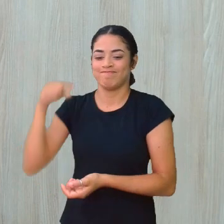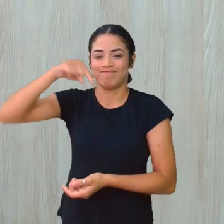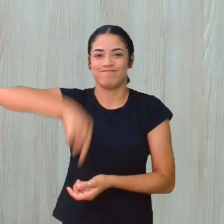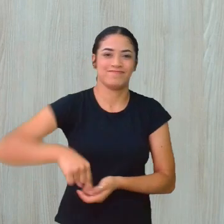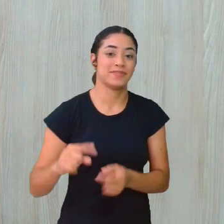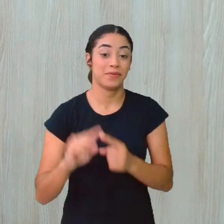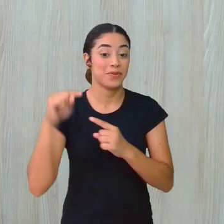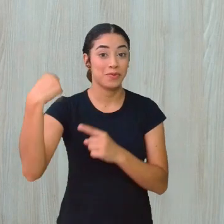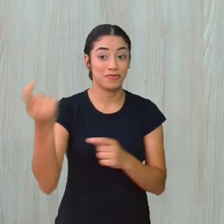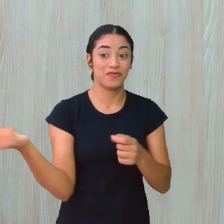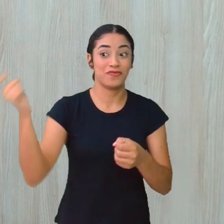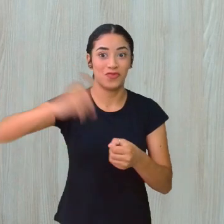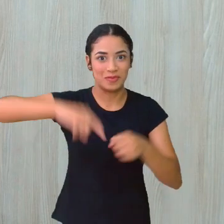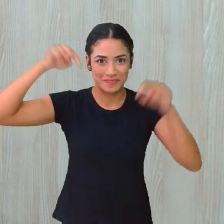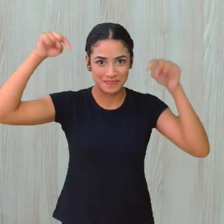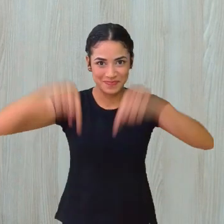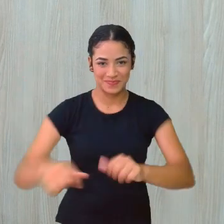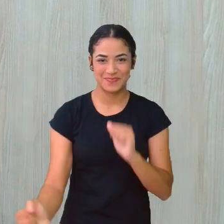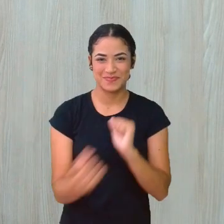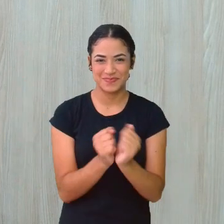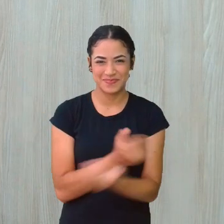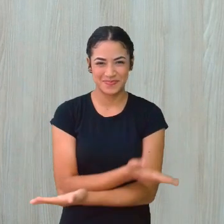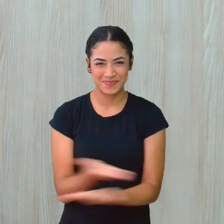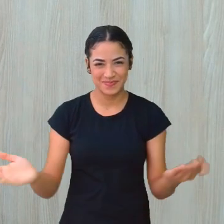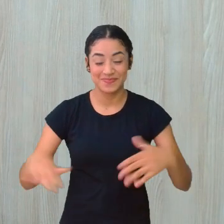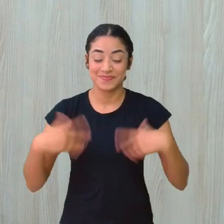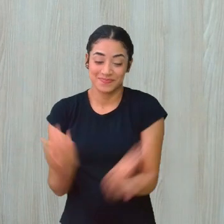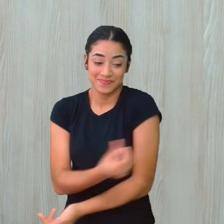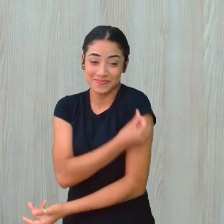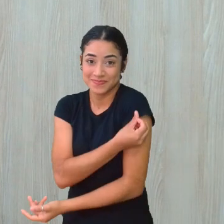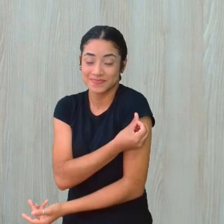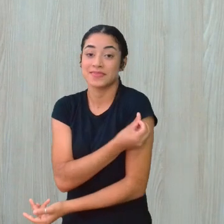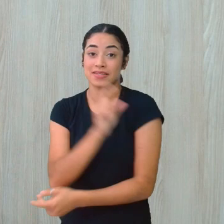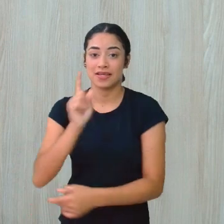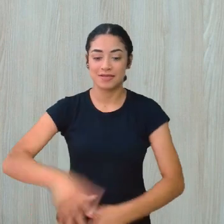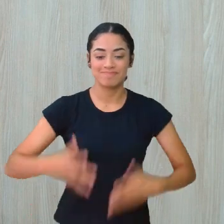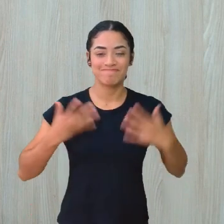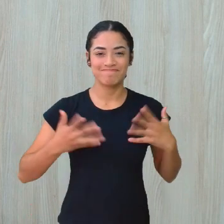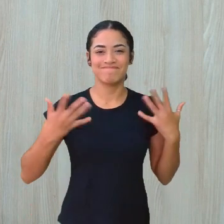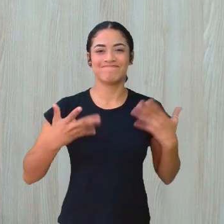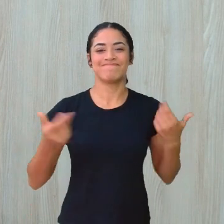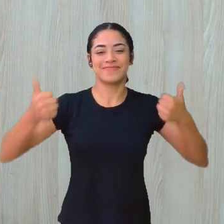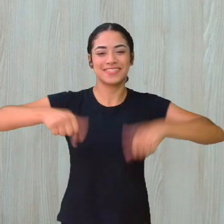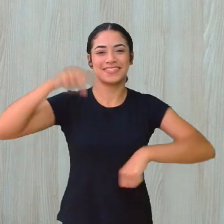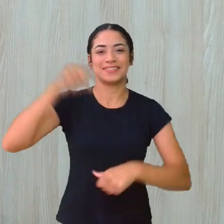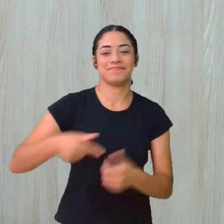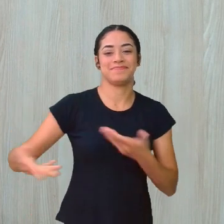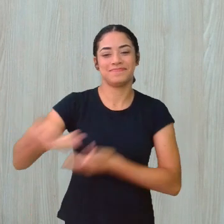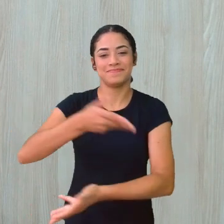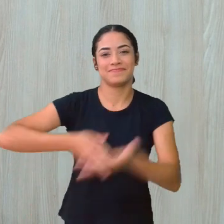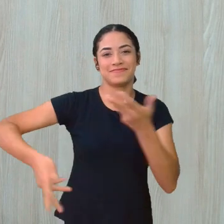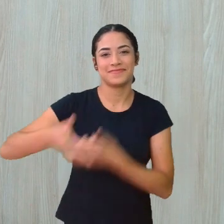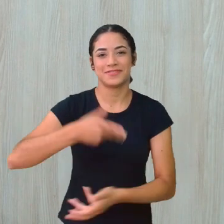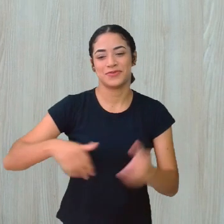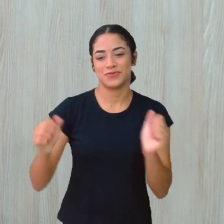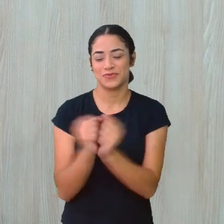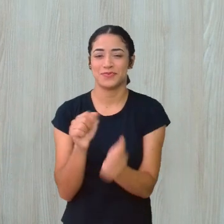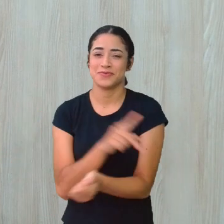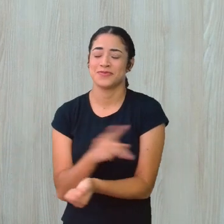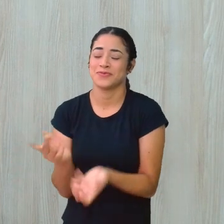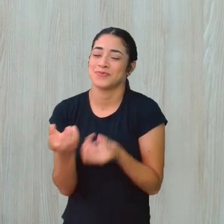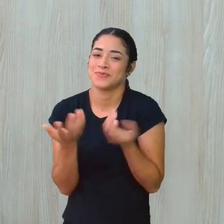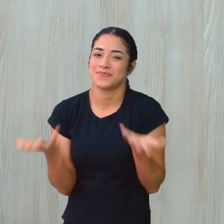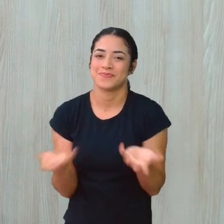breve aqui com vocês. Então, sexto ano, é uma alegria estar aqui interagindo com a professora Isabel, querida do meu